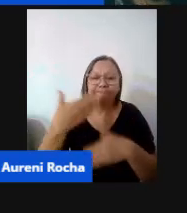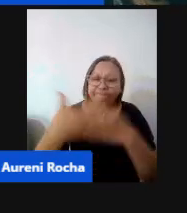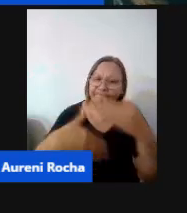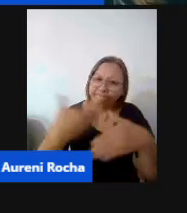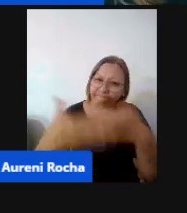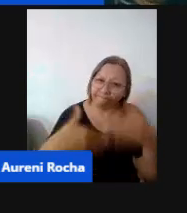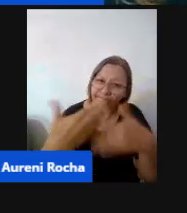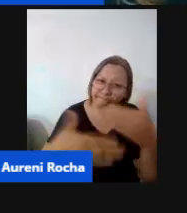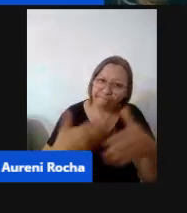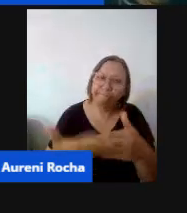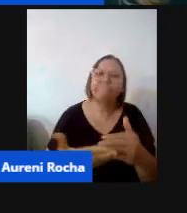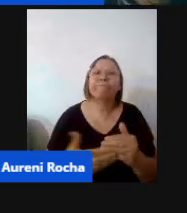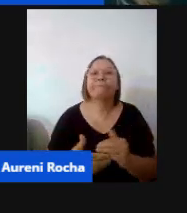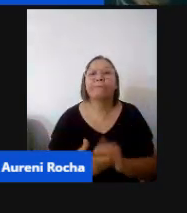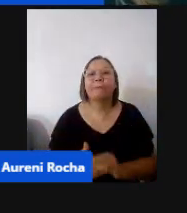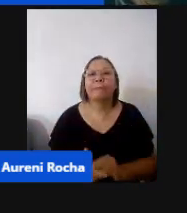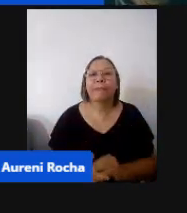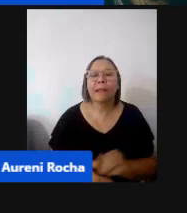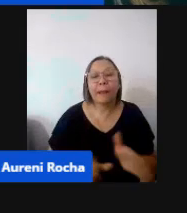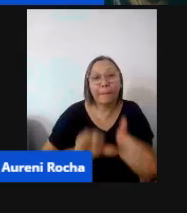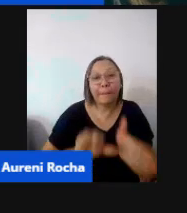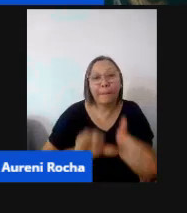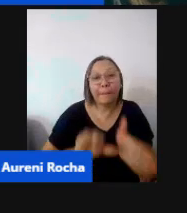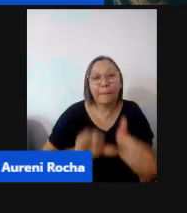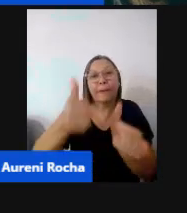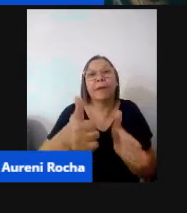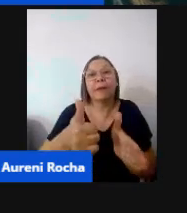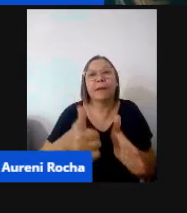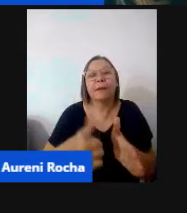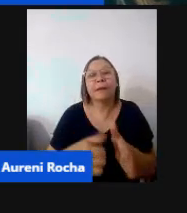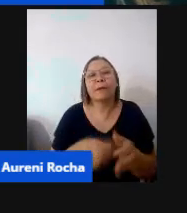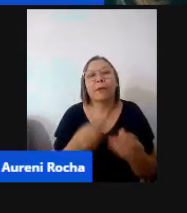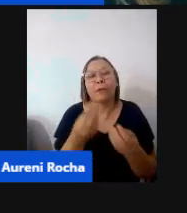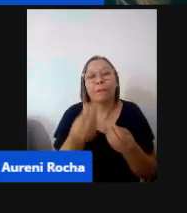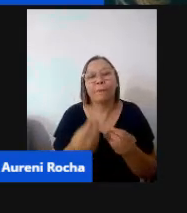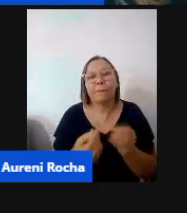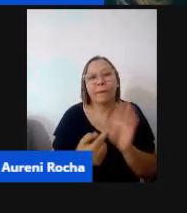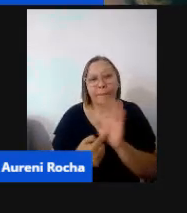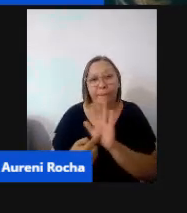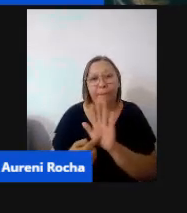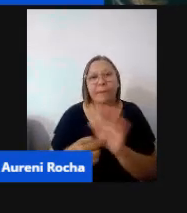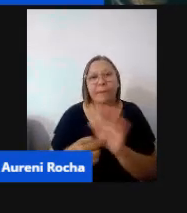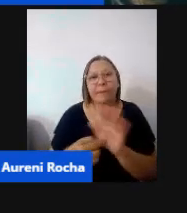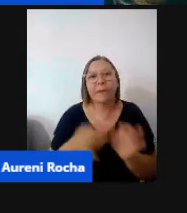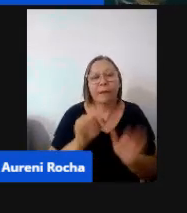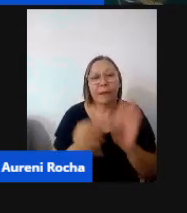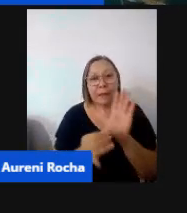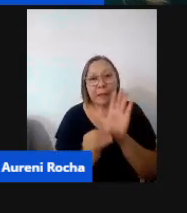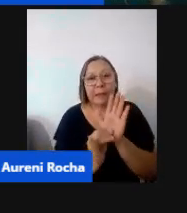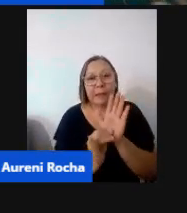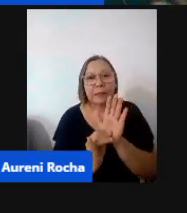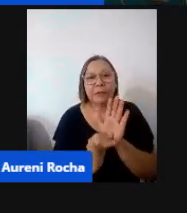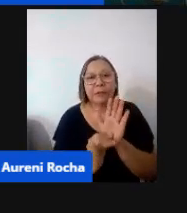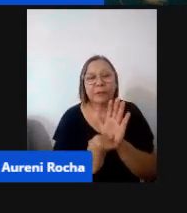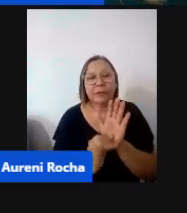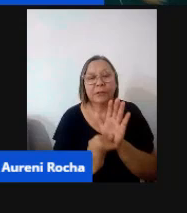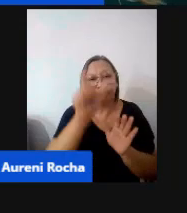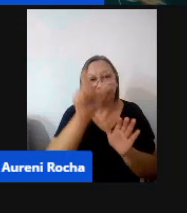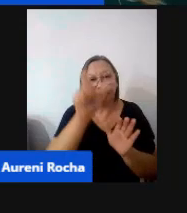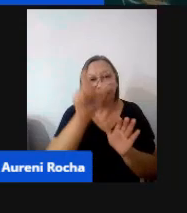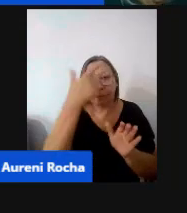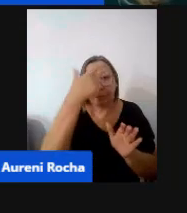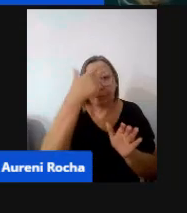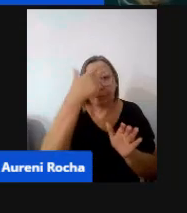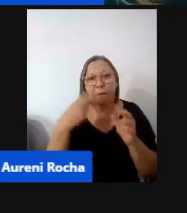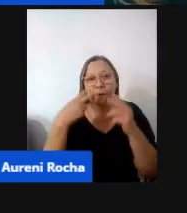primeira delas, eu trago a questão da identidade visual. Bom, toda aula sua, né, quando eu falo de